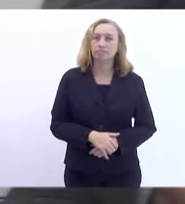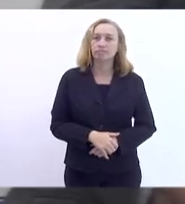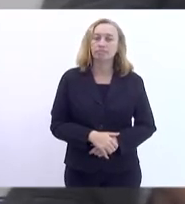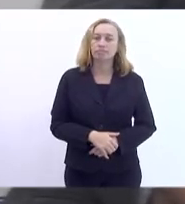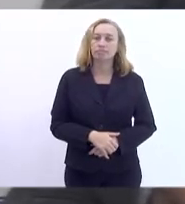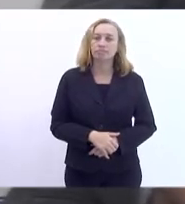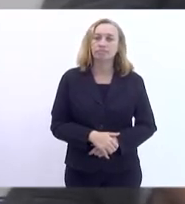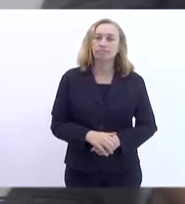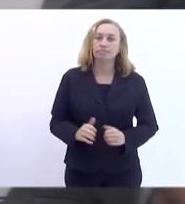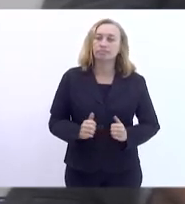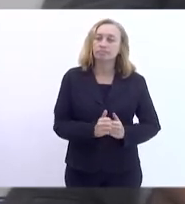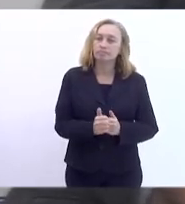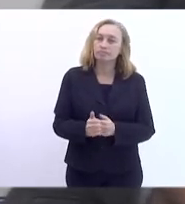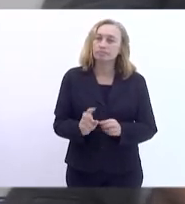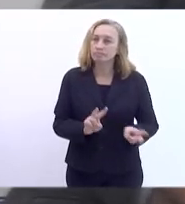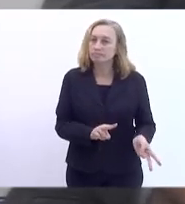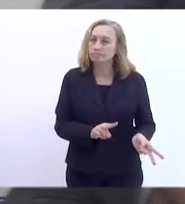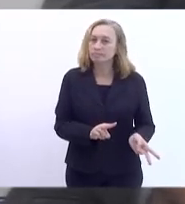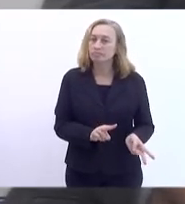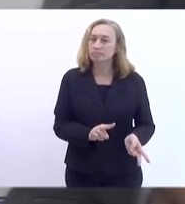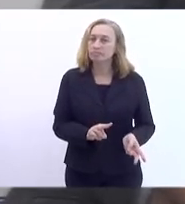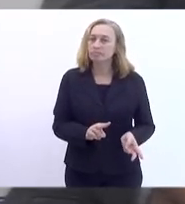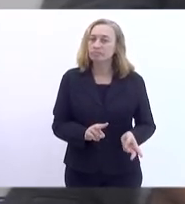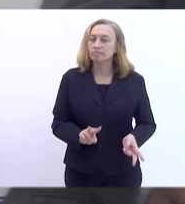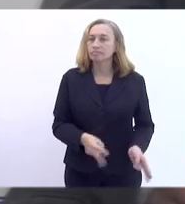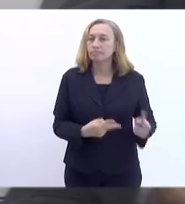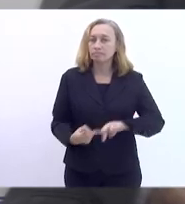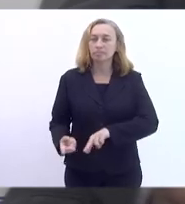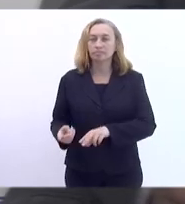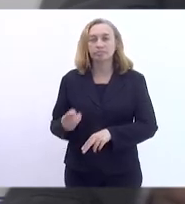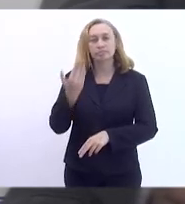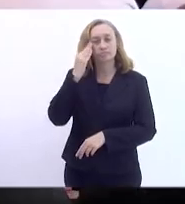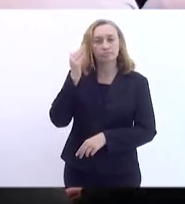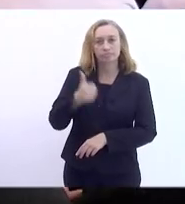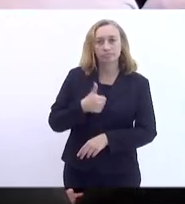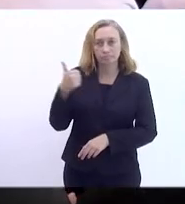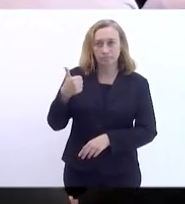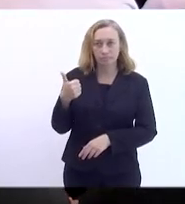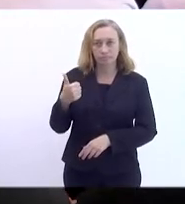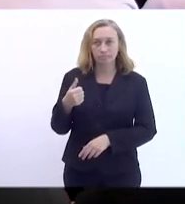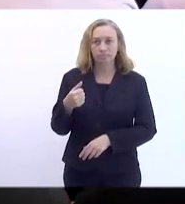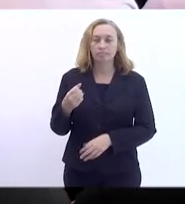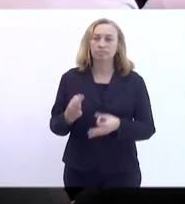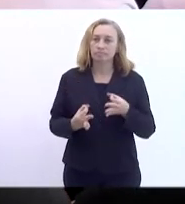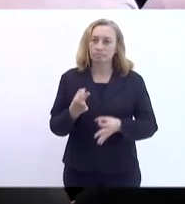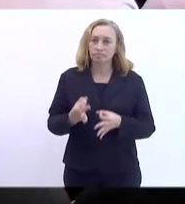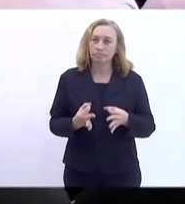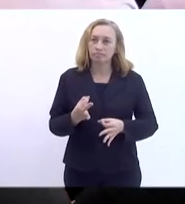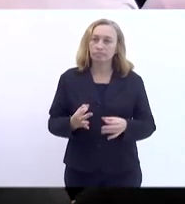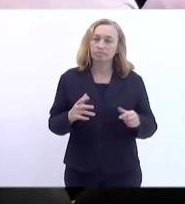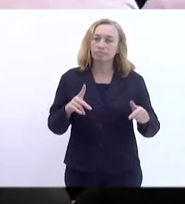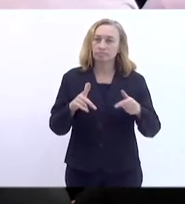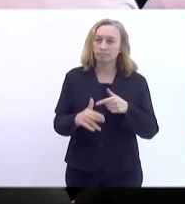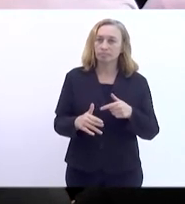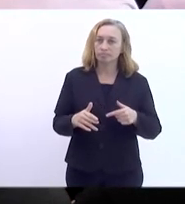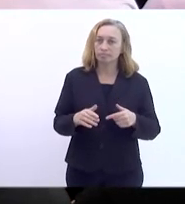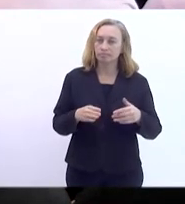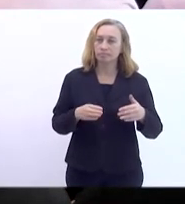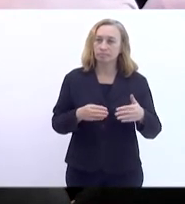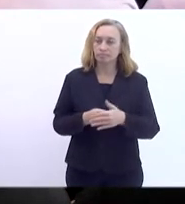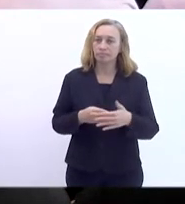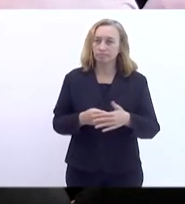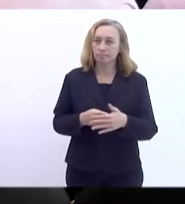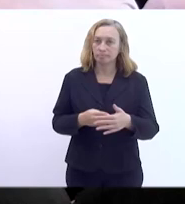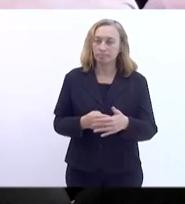nos encaminhando para uma um entendimento jurisprudencial definitivo que impede a cláusula de barreira e